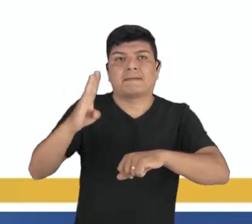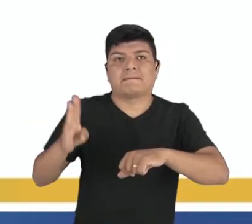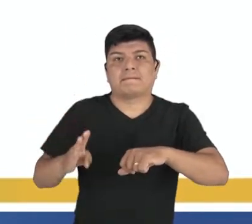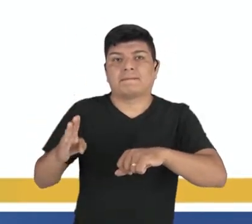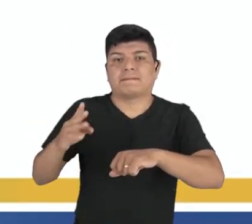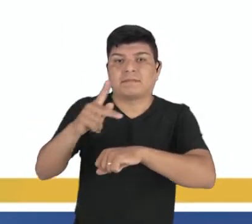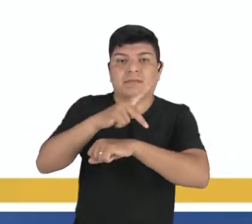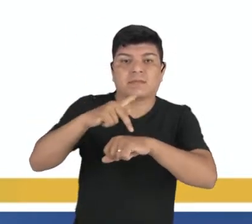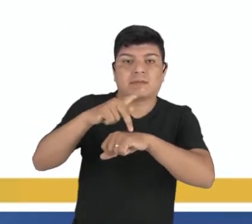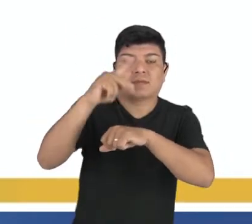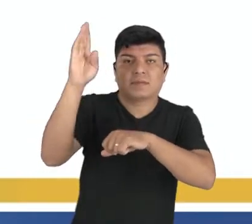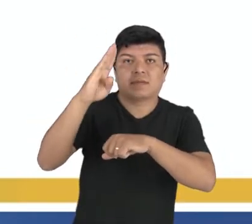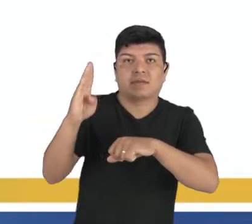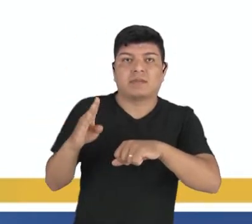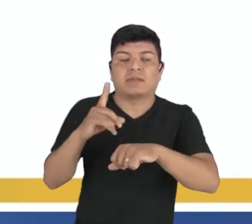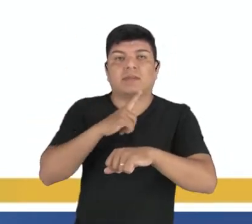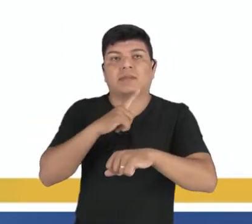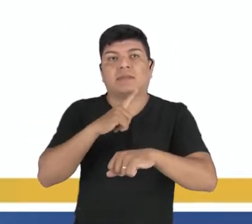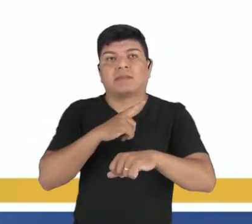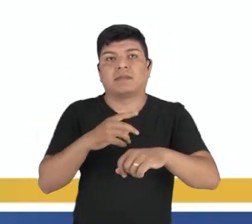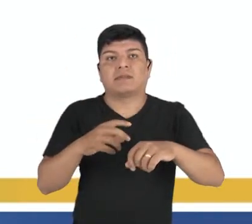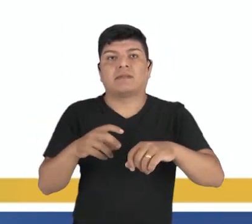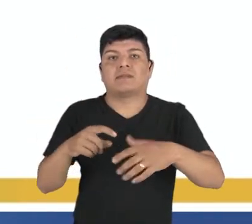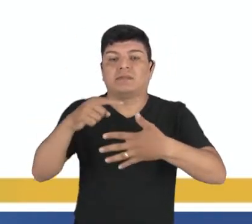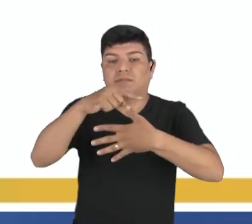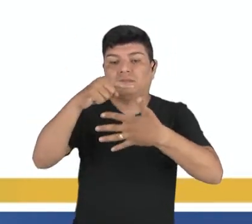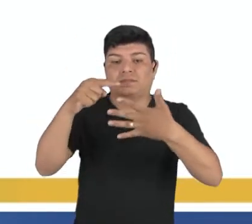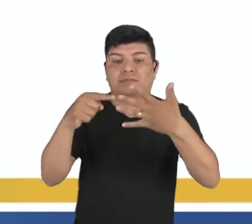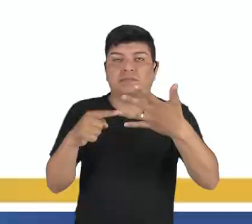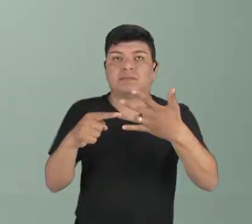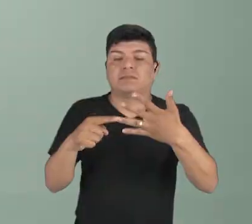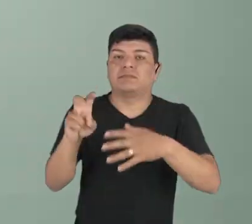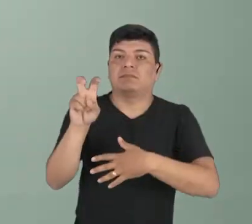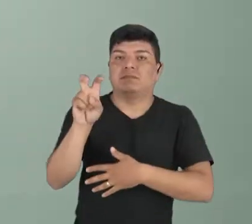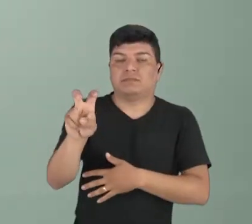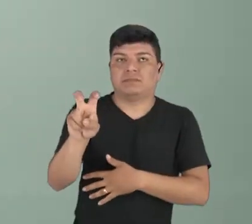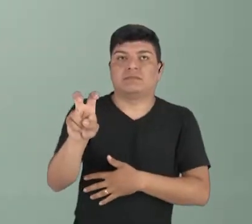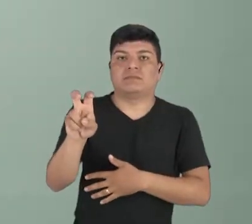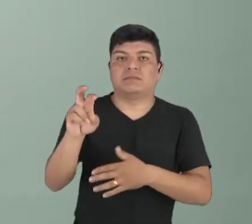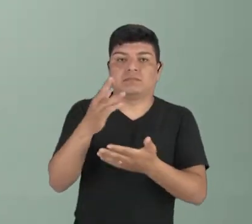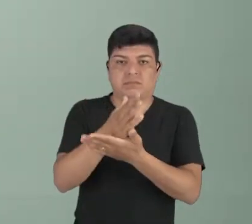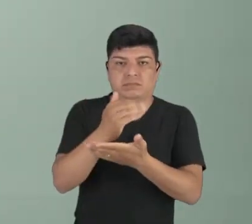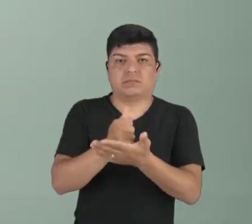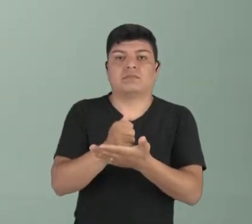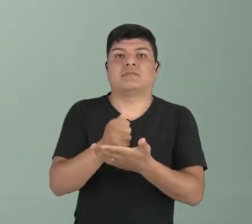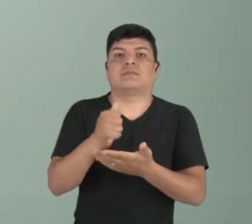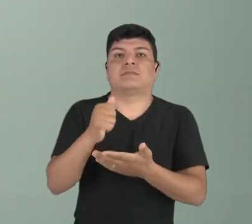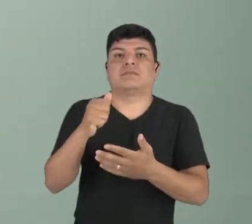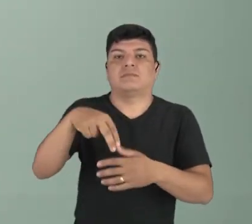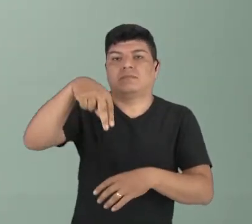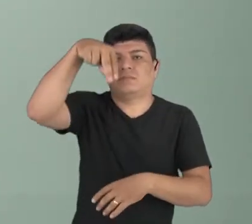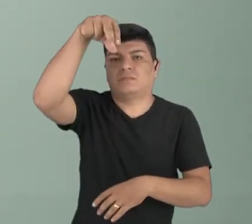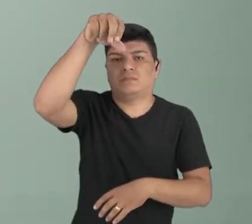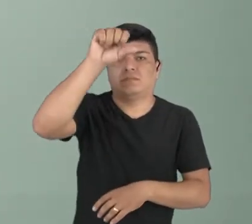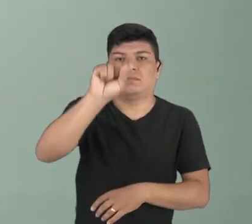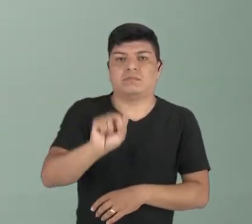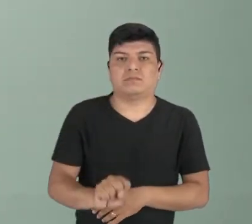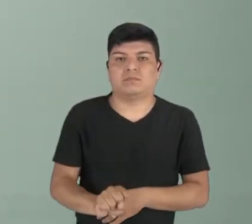nosso país, nós temos 5 regiões administrativamente divididas, Norte,